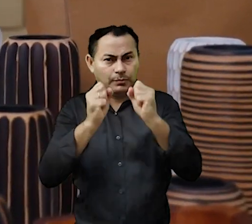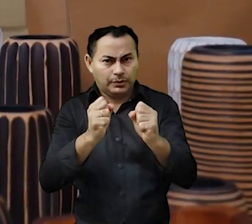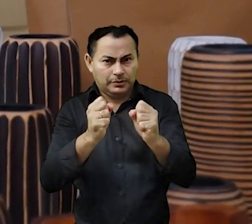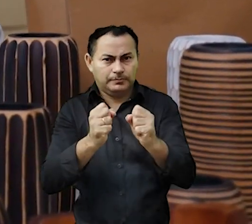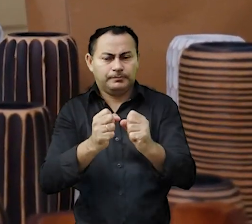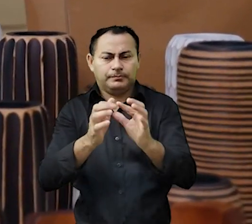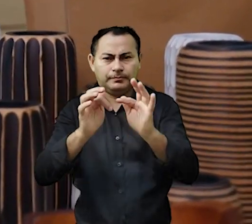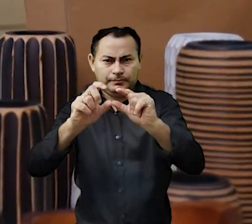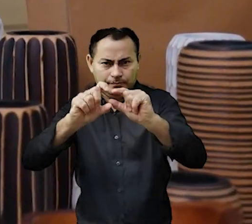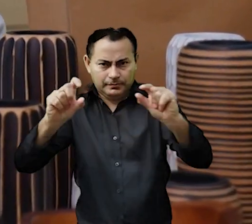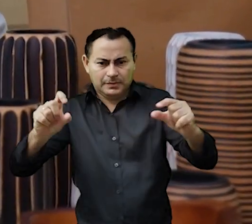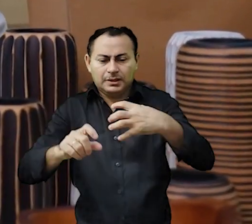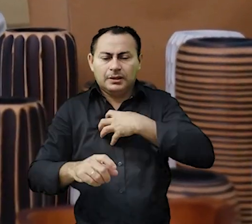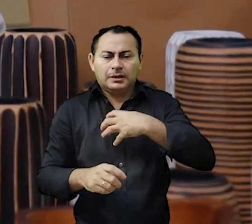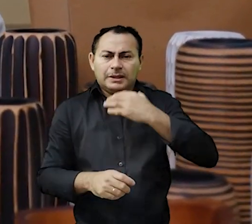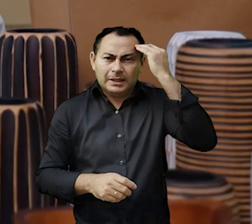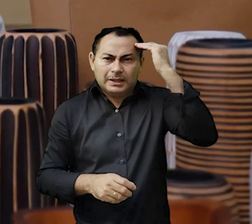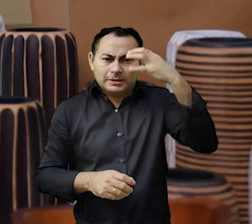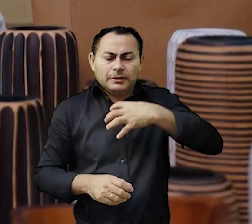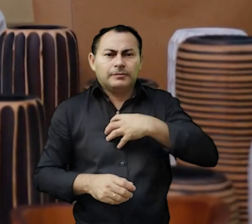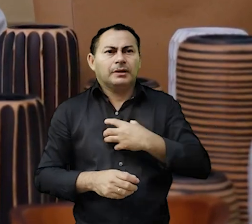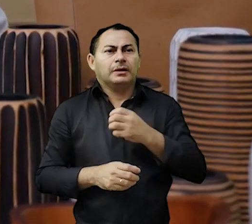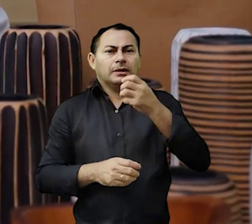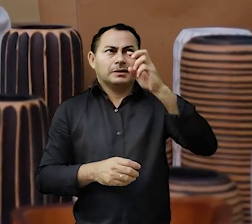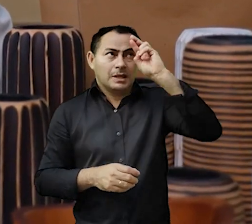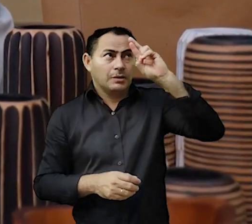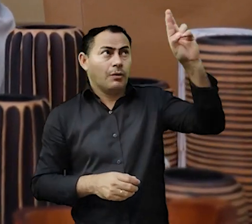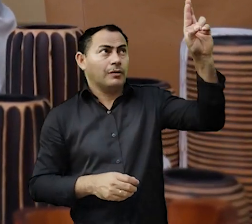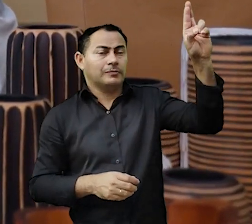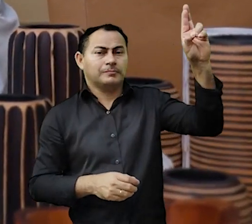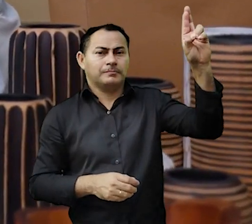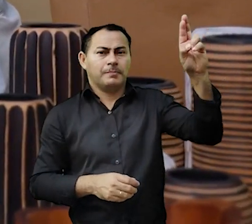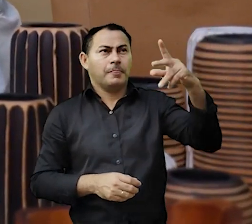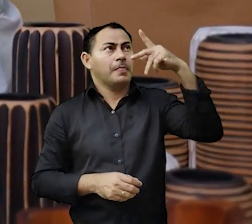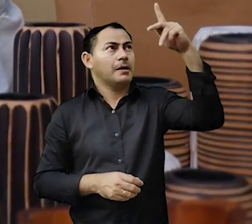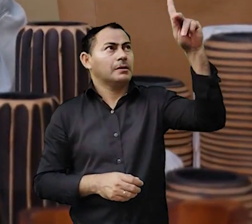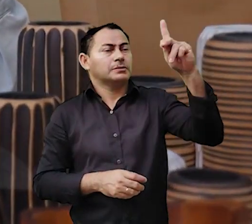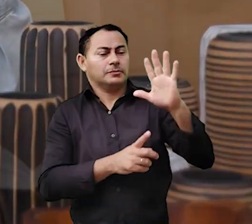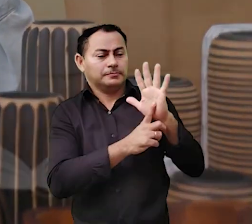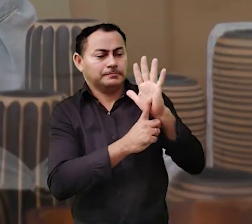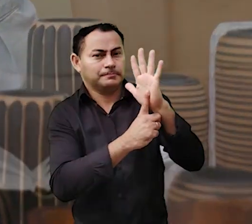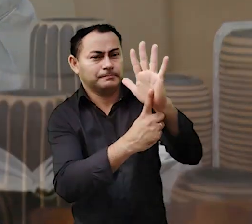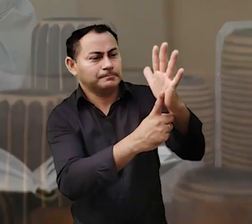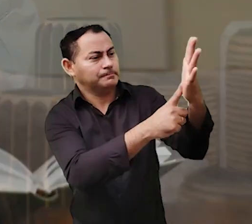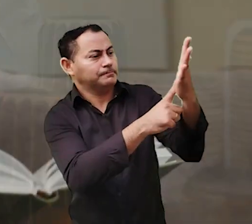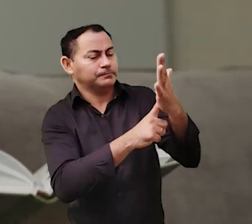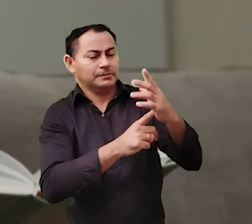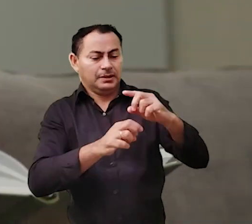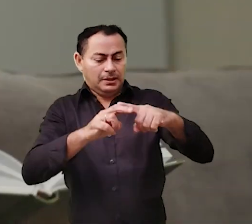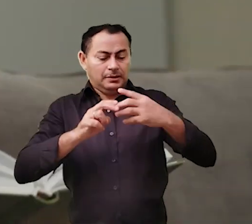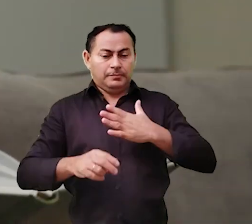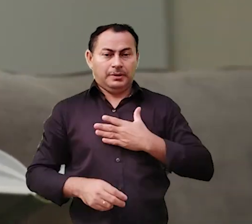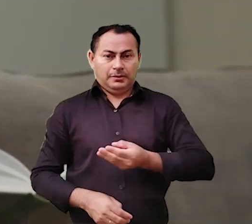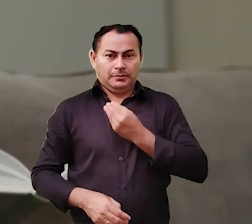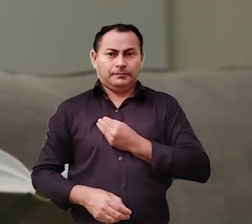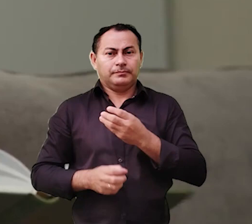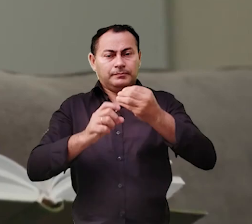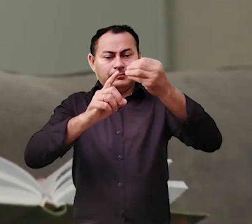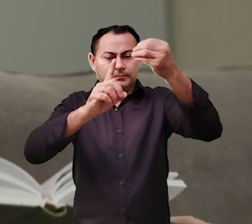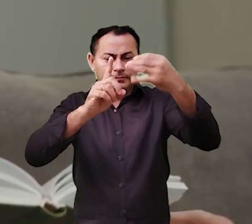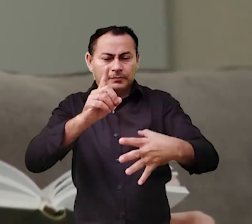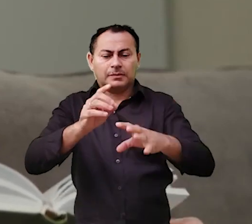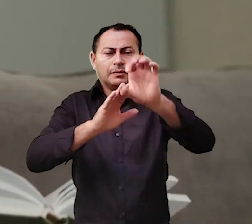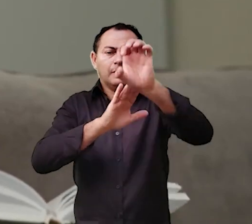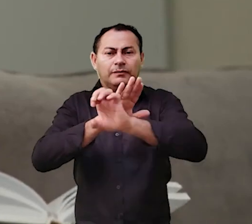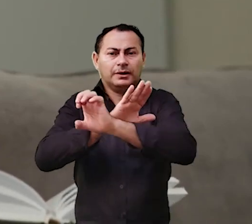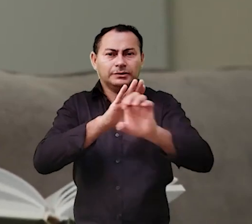Poderíamos parafraseá-lo da seguinte forma. Ah, Senhor, e a sua revelação através de mim? Estamos escrevendo